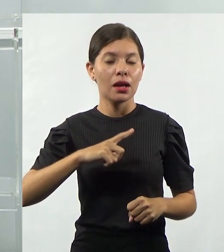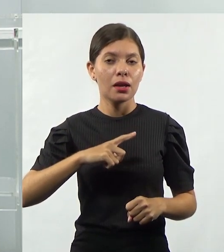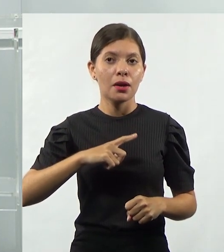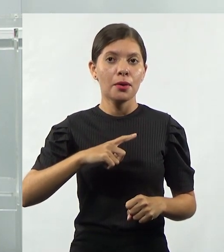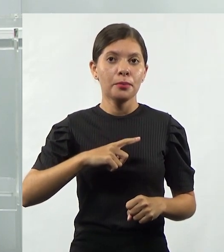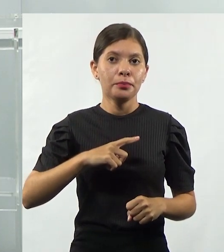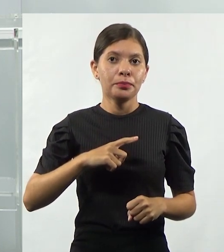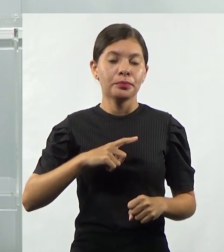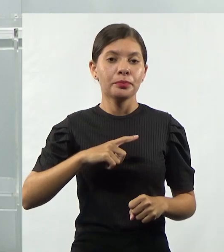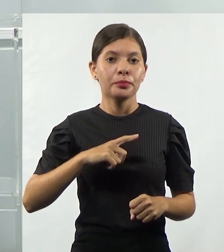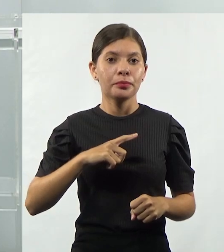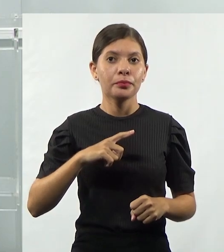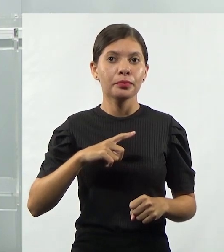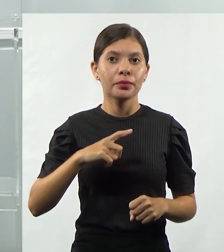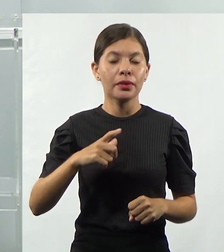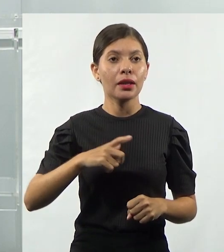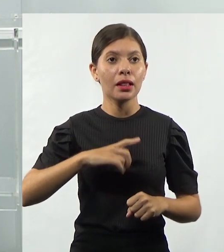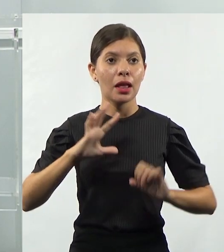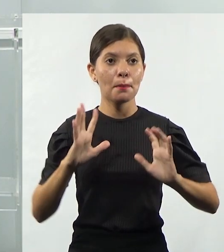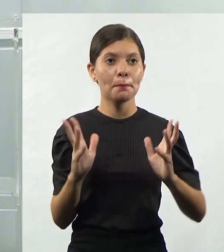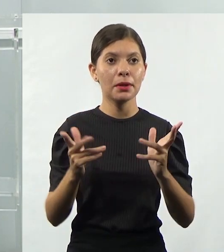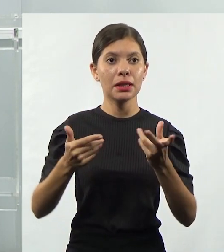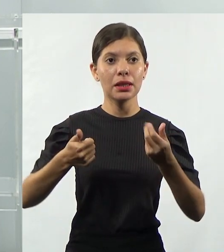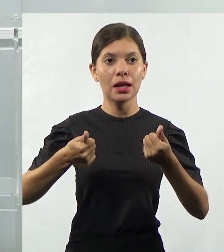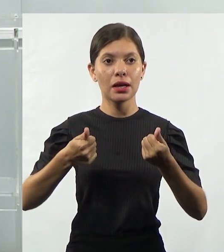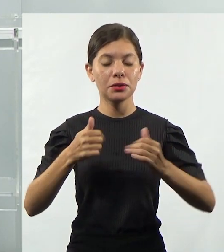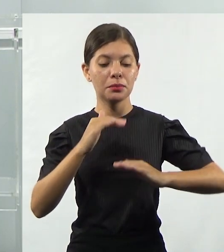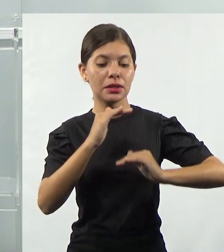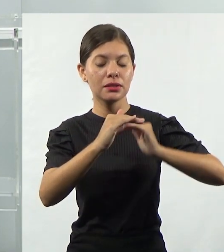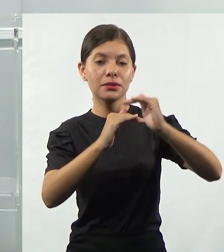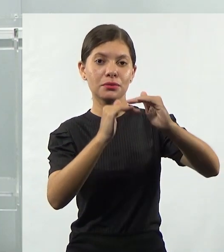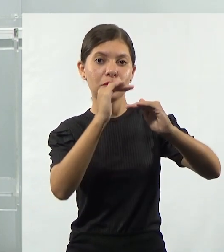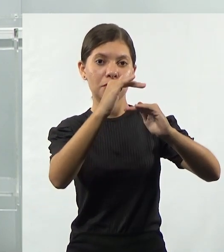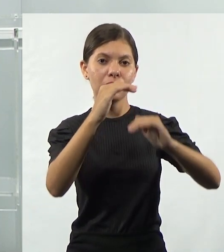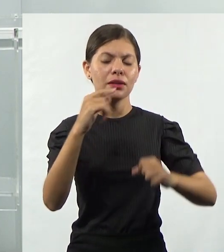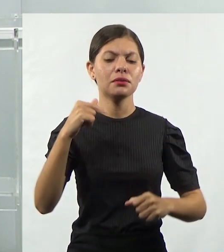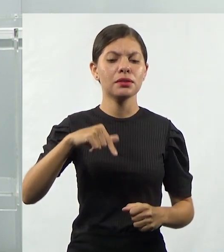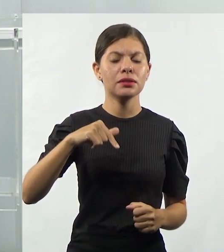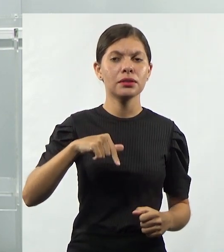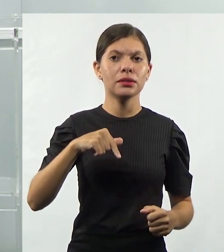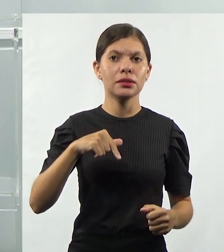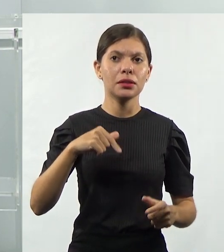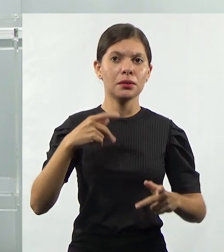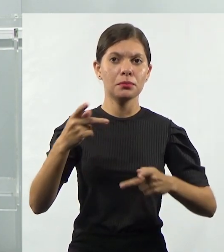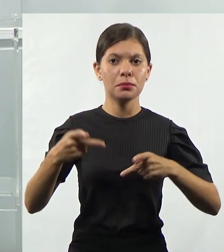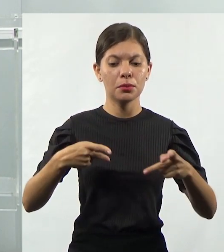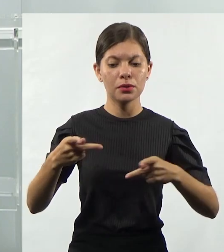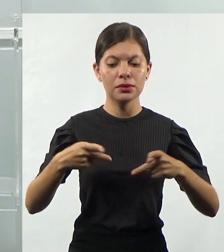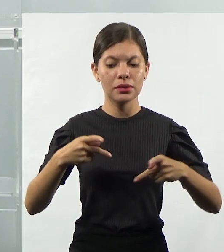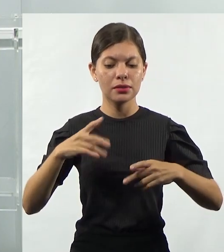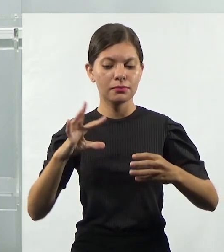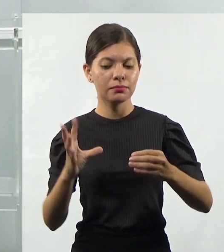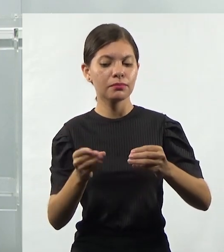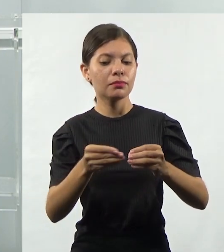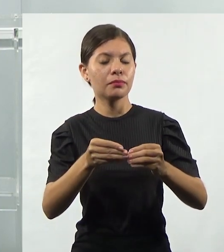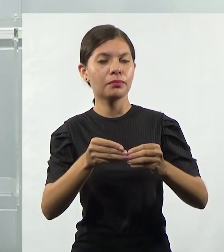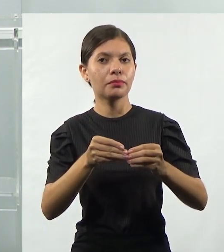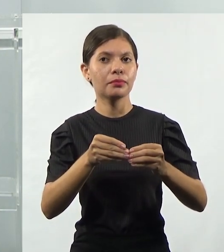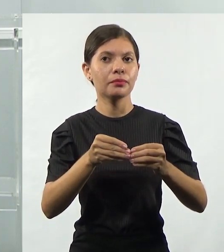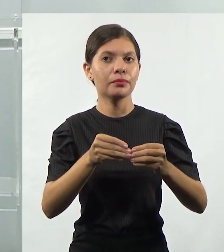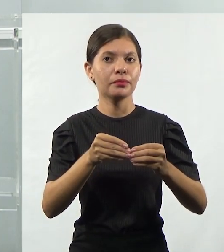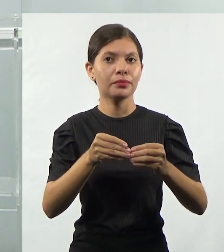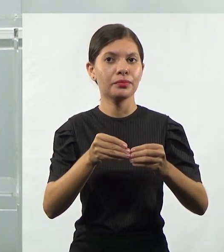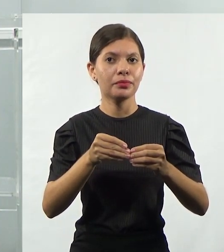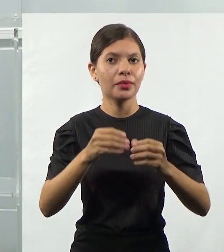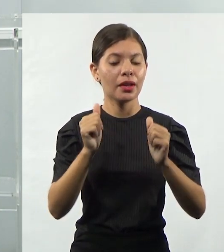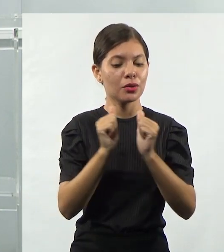tenha potencial para desenvolver aquilo, né? Então, a esse processo a gente chama de agregar pessoas,